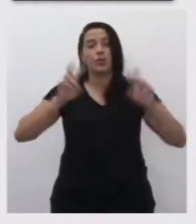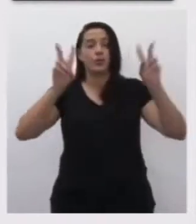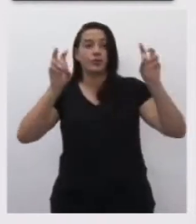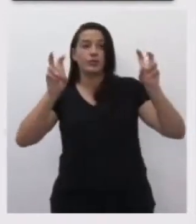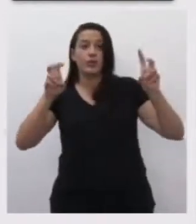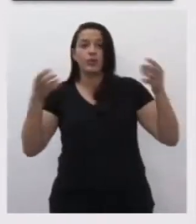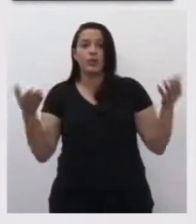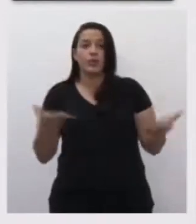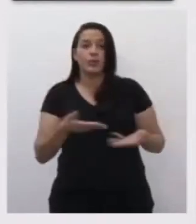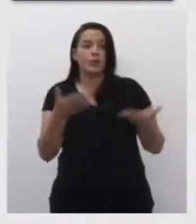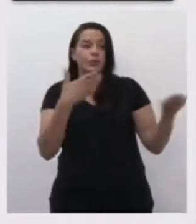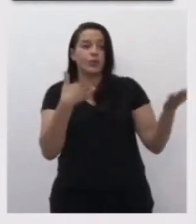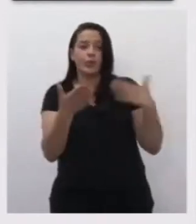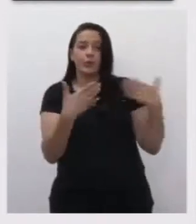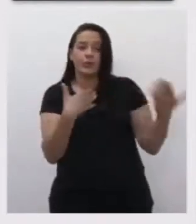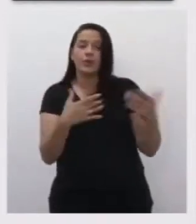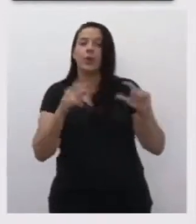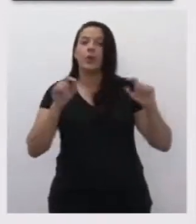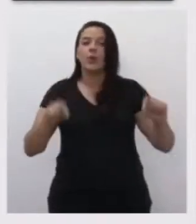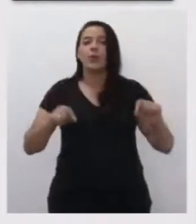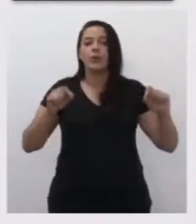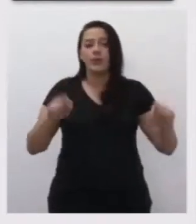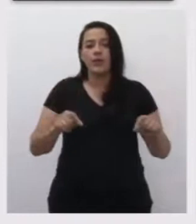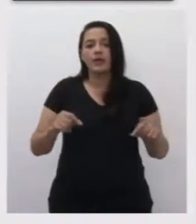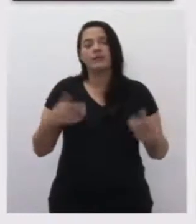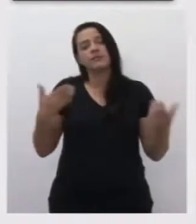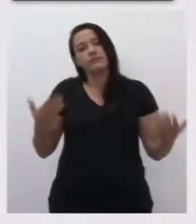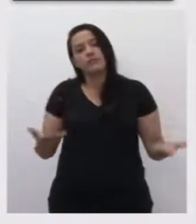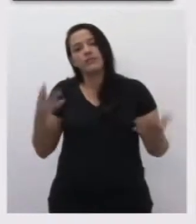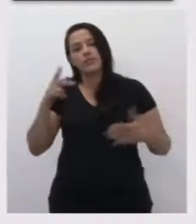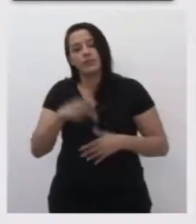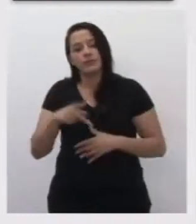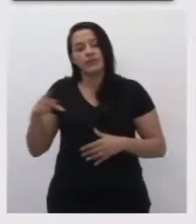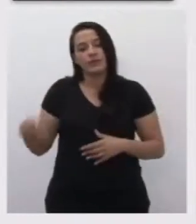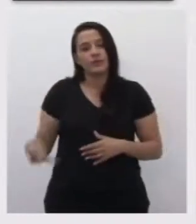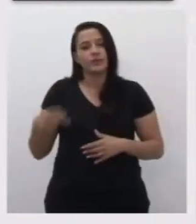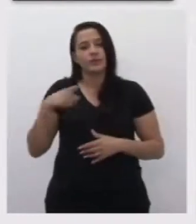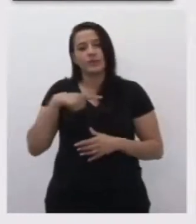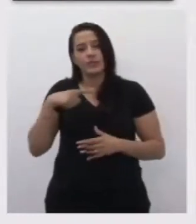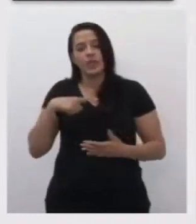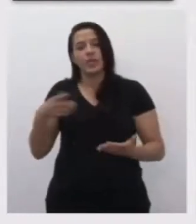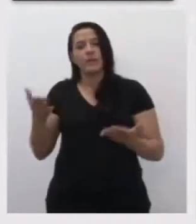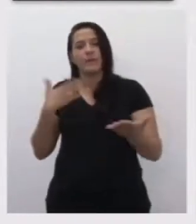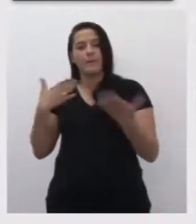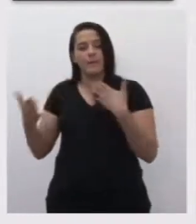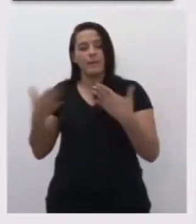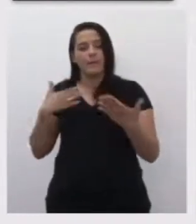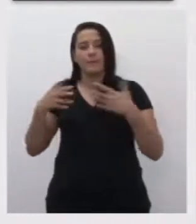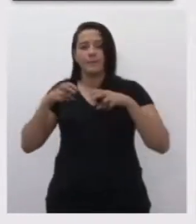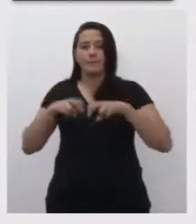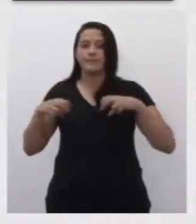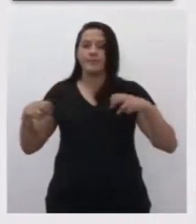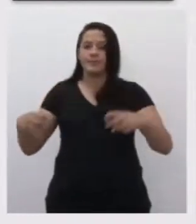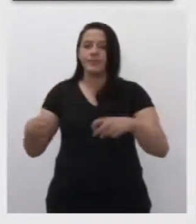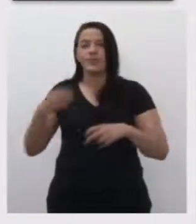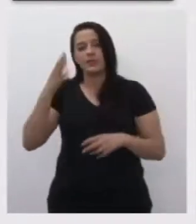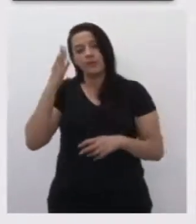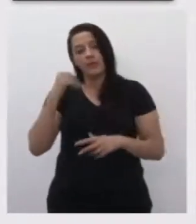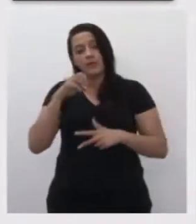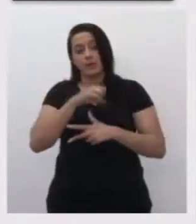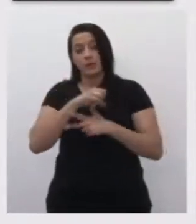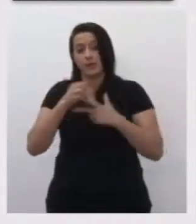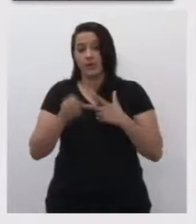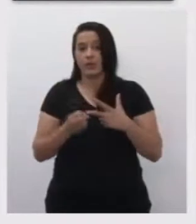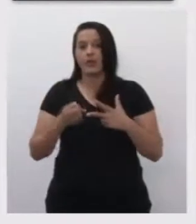discutidos agora, né? Então, os professores trazem esses temas e conversam, né? Porque a gente sabe que no Enem você precisa